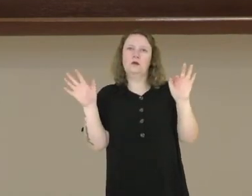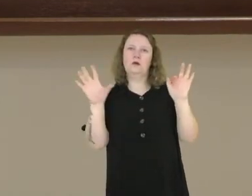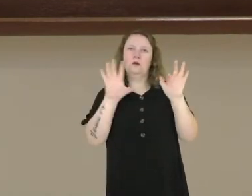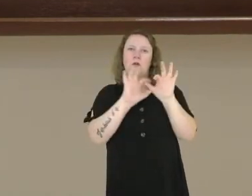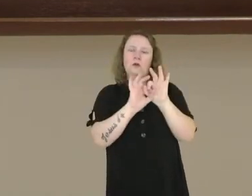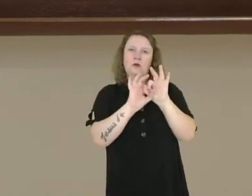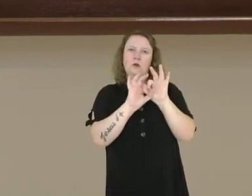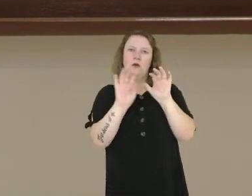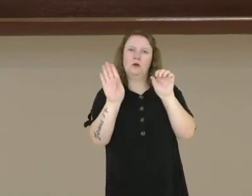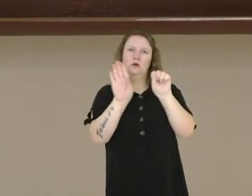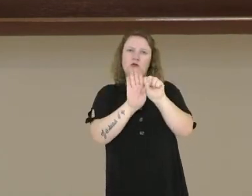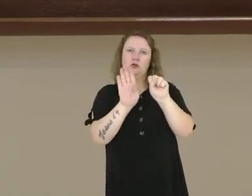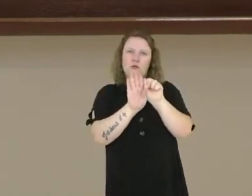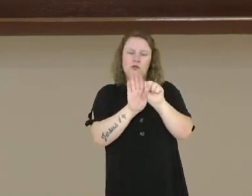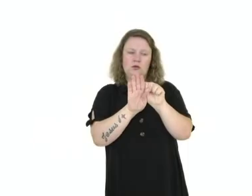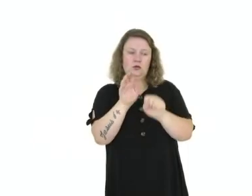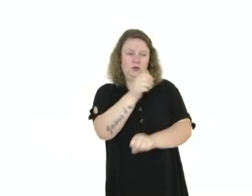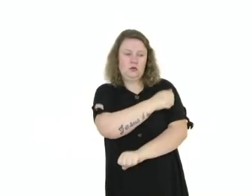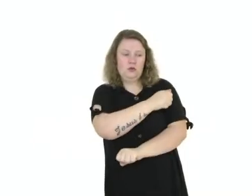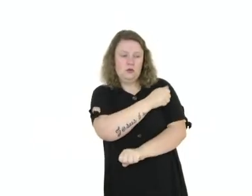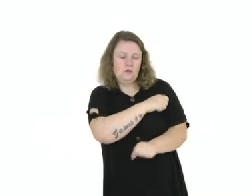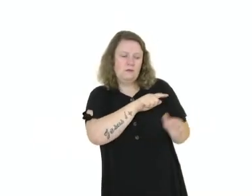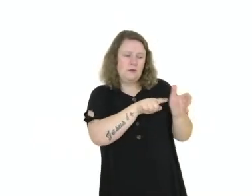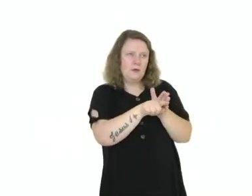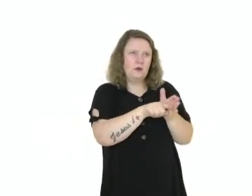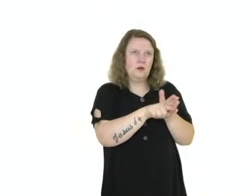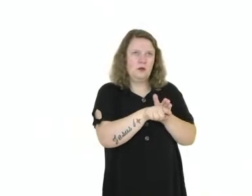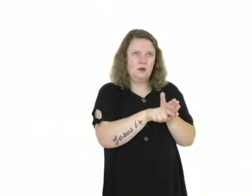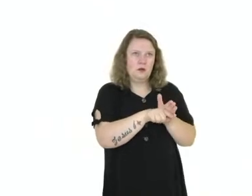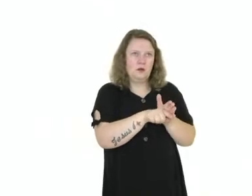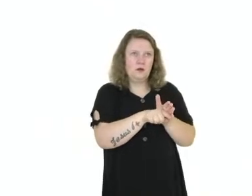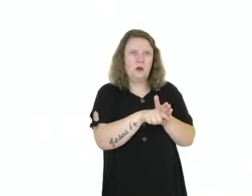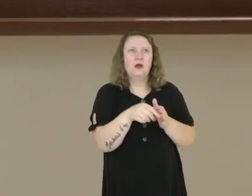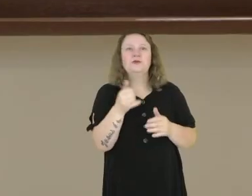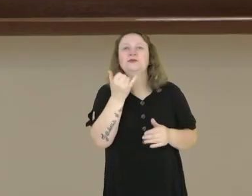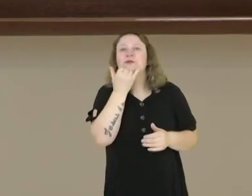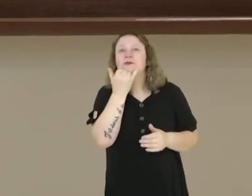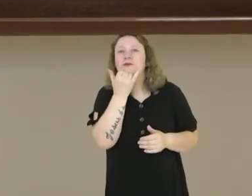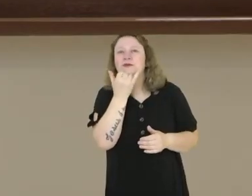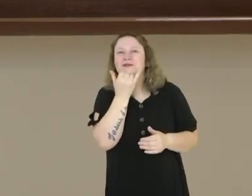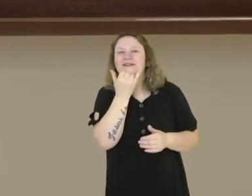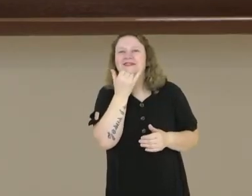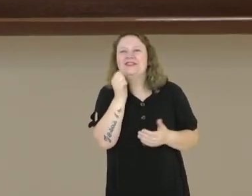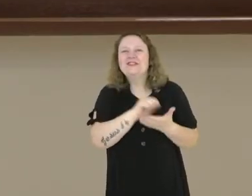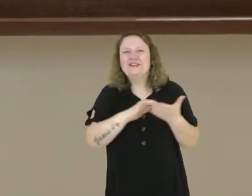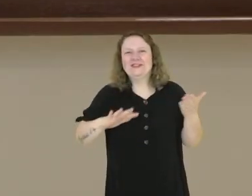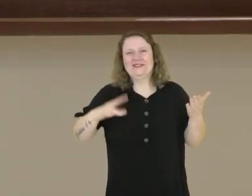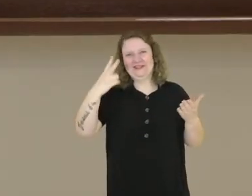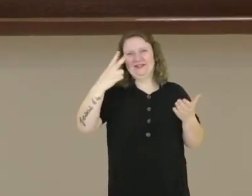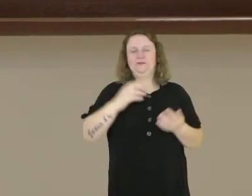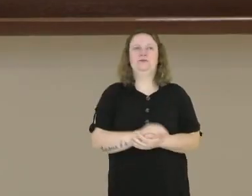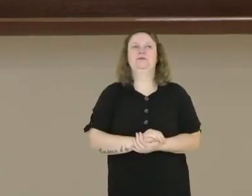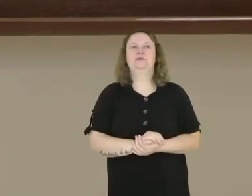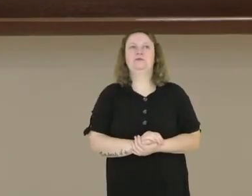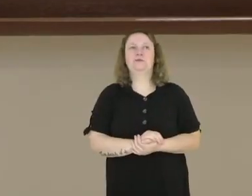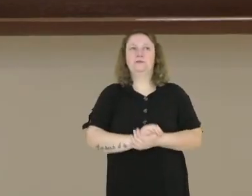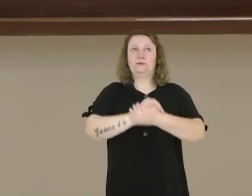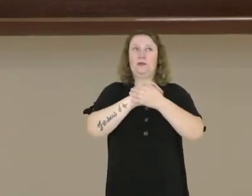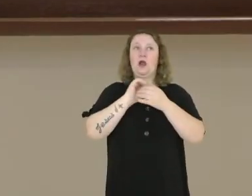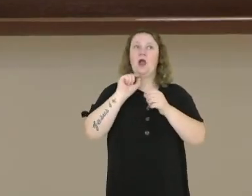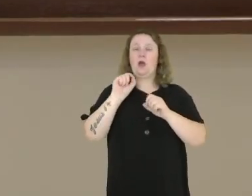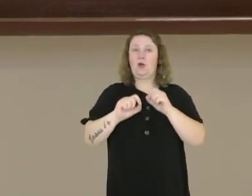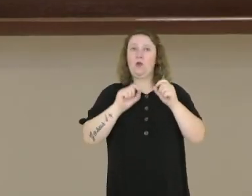Então, os estudantes pesquisam notícias. Agora a atividade de número 2. Os alunos descobriram que a notícia em si não era